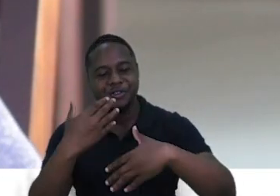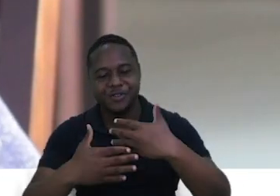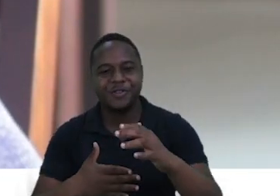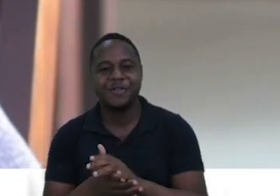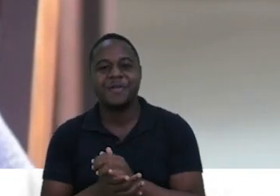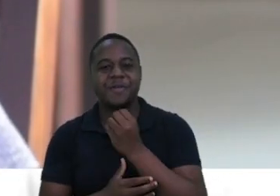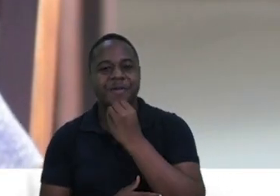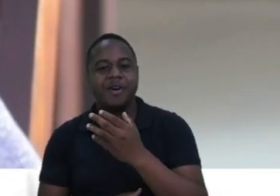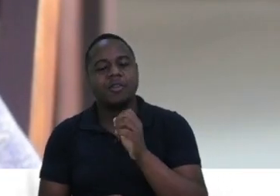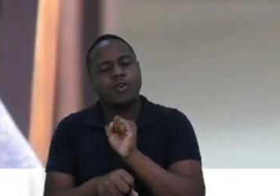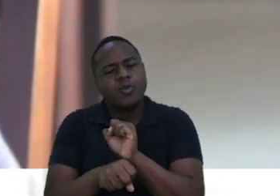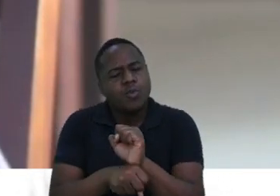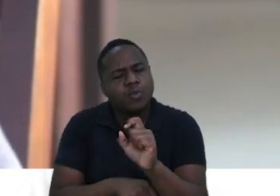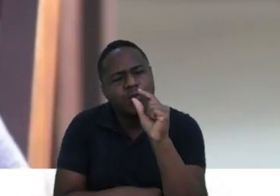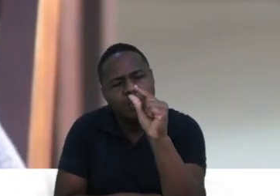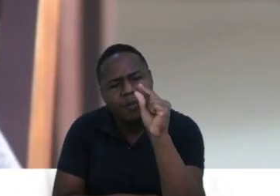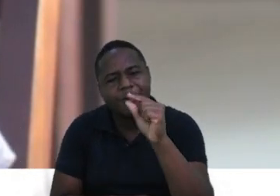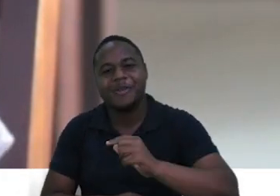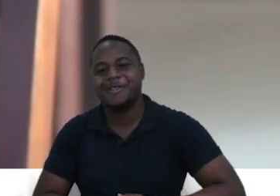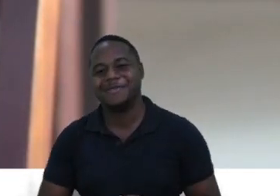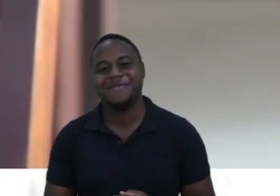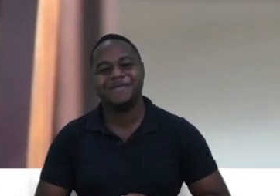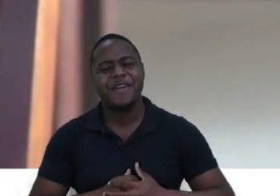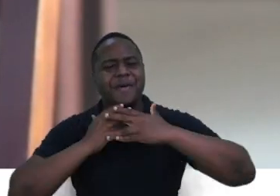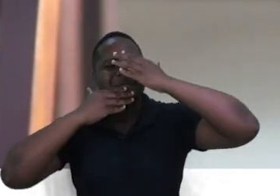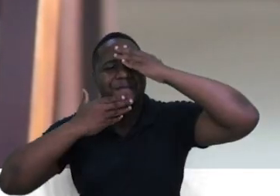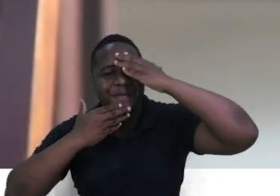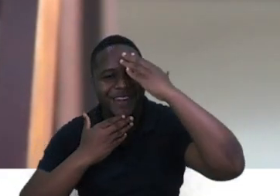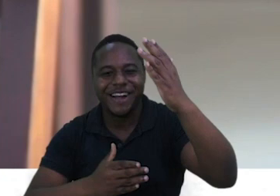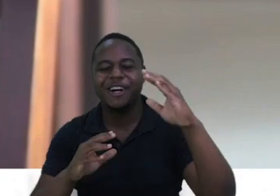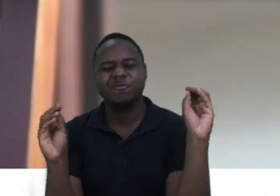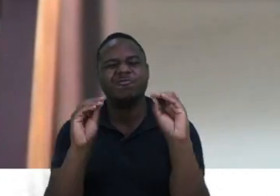vez. Aguarda só um pouquinho. Valeu,